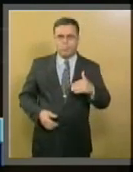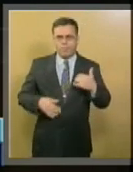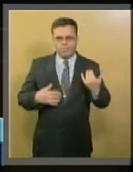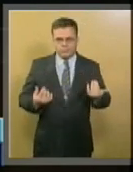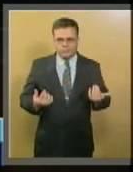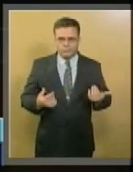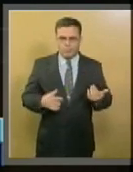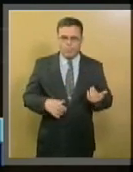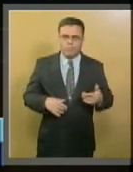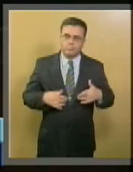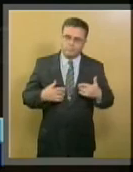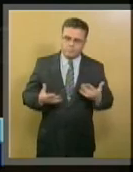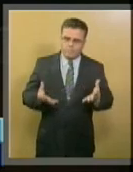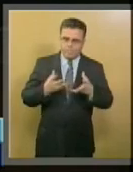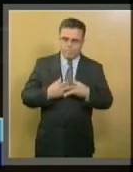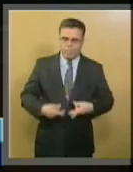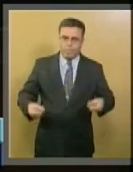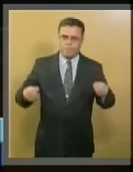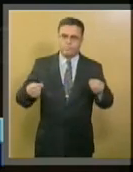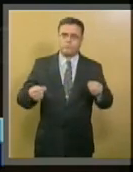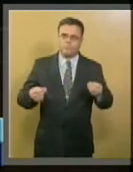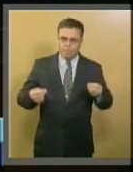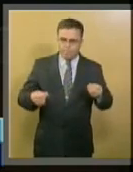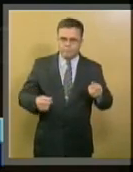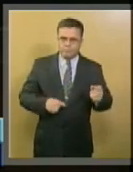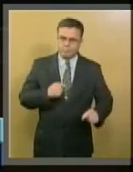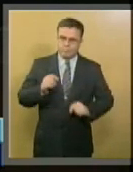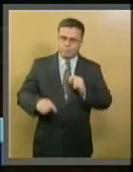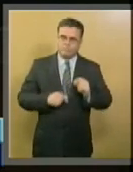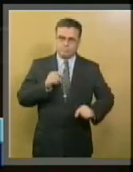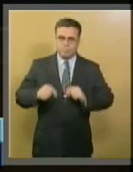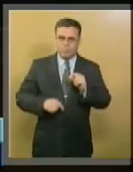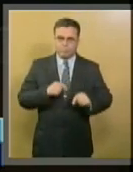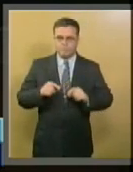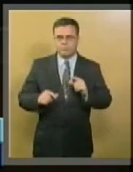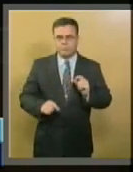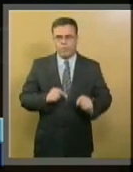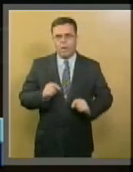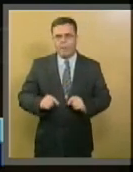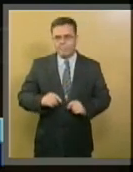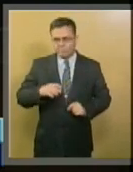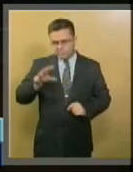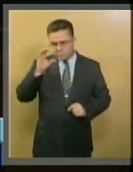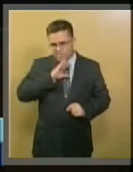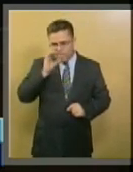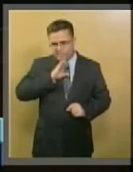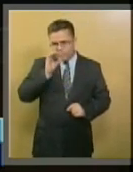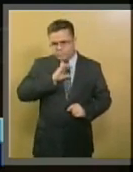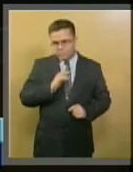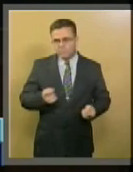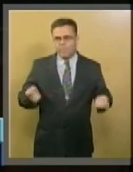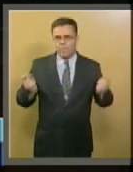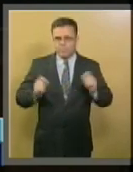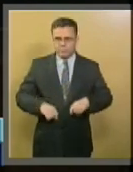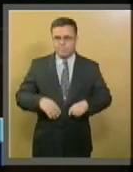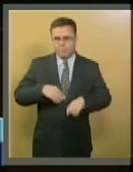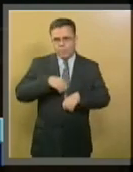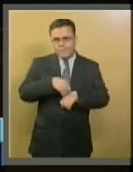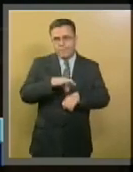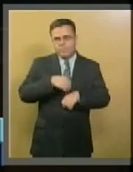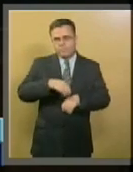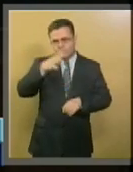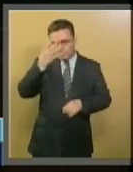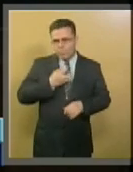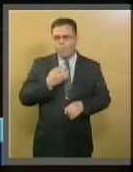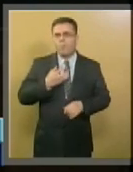dias ficam perdidas. Então, o site é uma ferramenta para ele encontrar com mais facilidade e com mais informações precisas, né, do